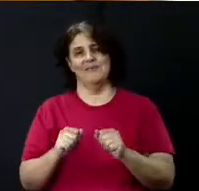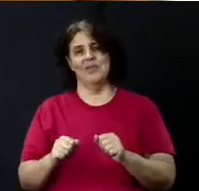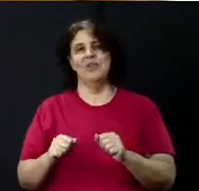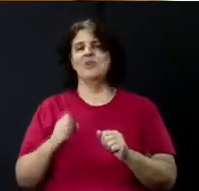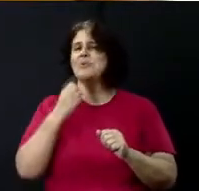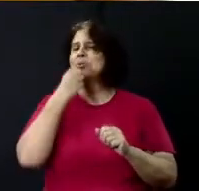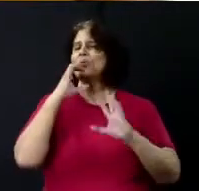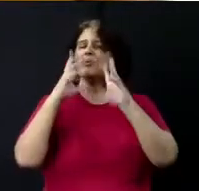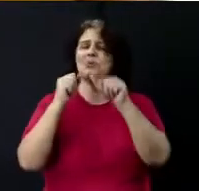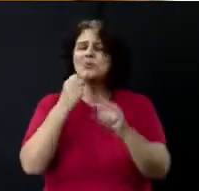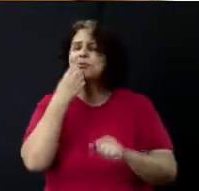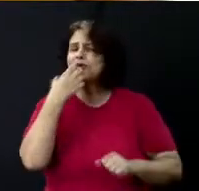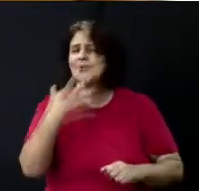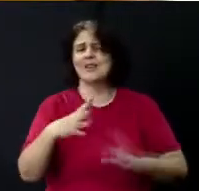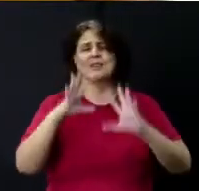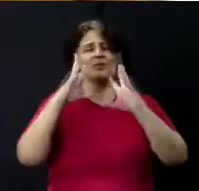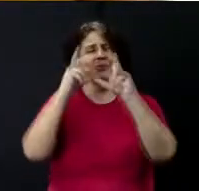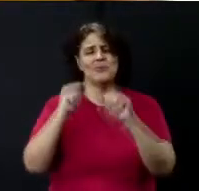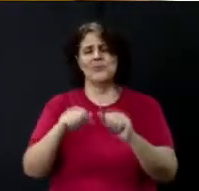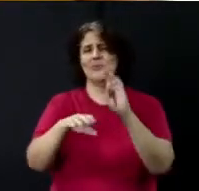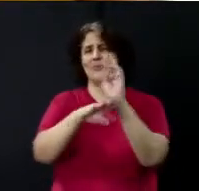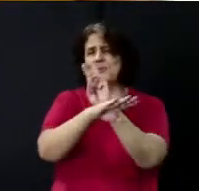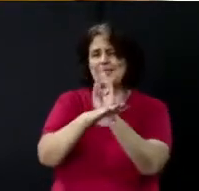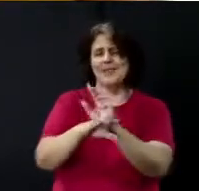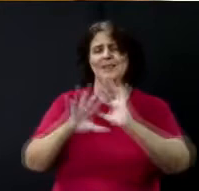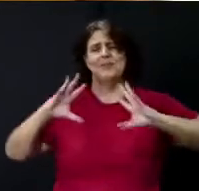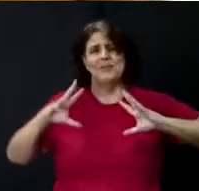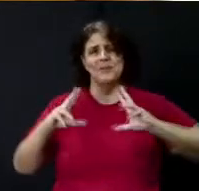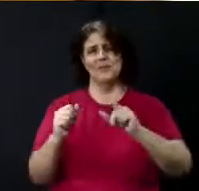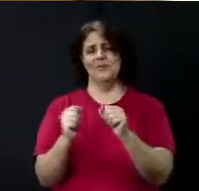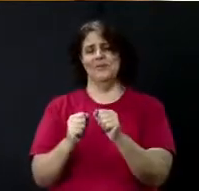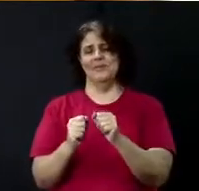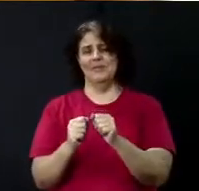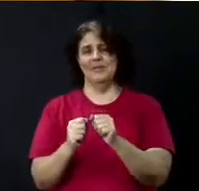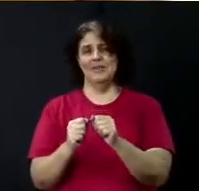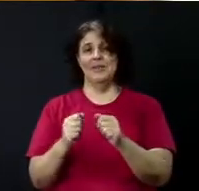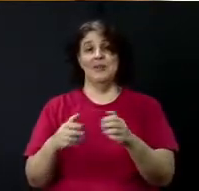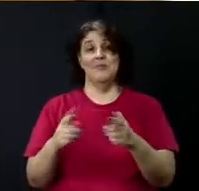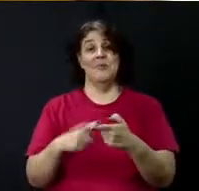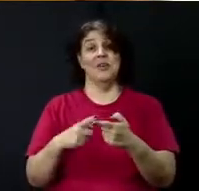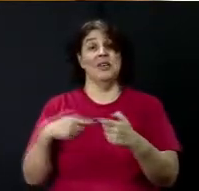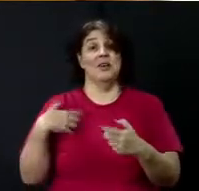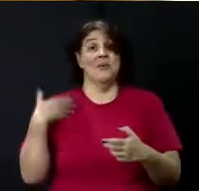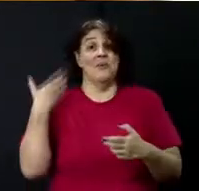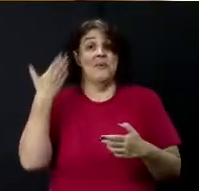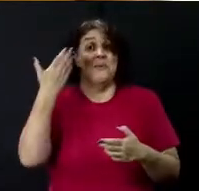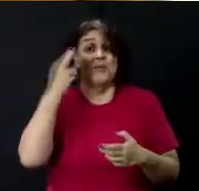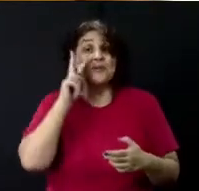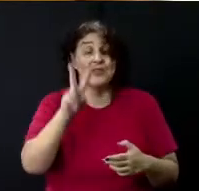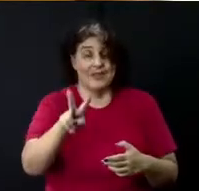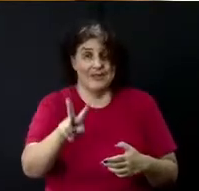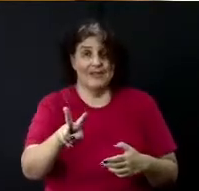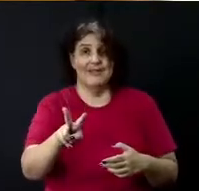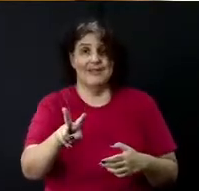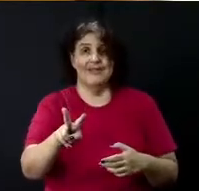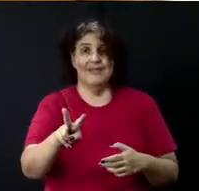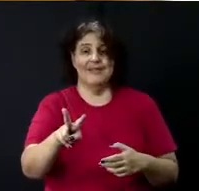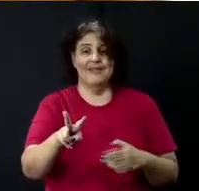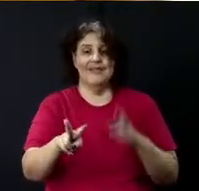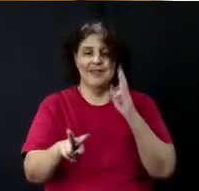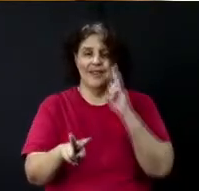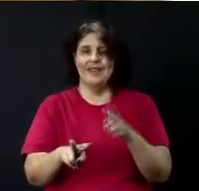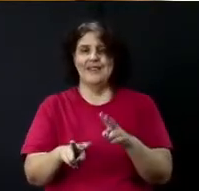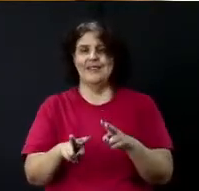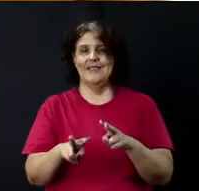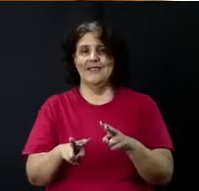cuidado, toda essa intenção, porque quando você ver também, você vai perceber que